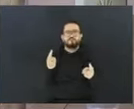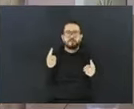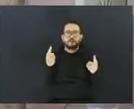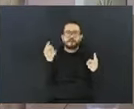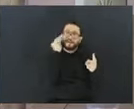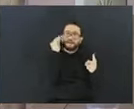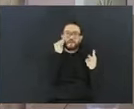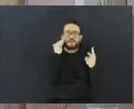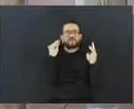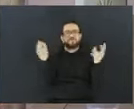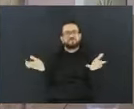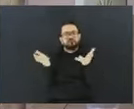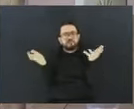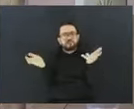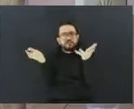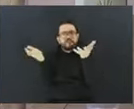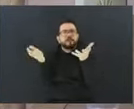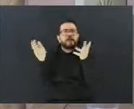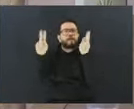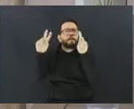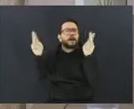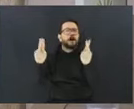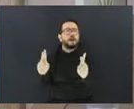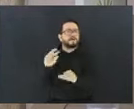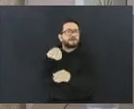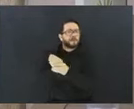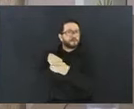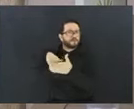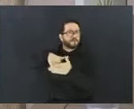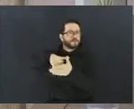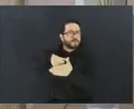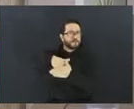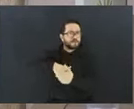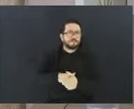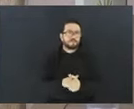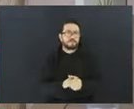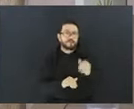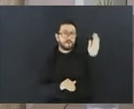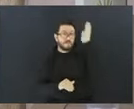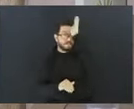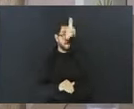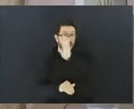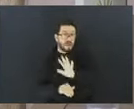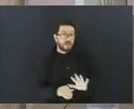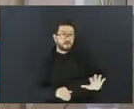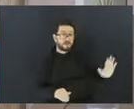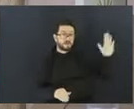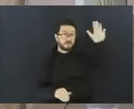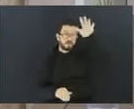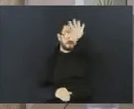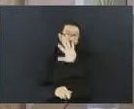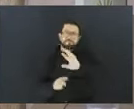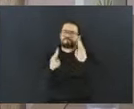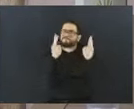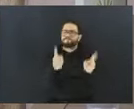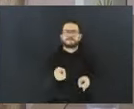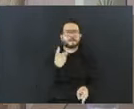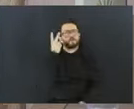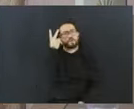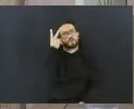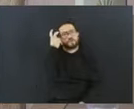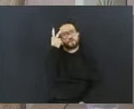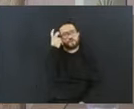É notório que todo o Brasil, esse tipo de ocorrência, ela tem sido comum, infelizmente